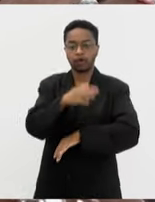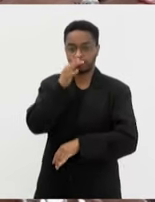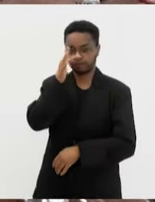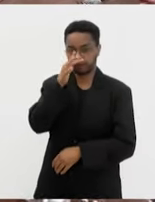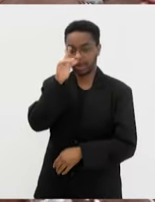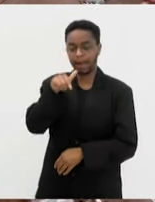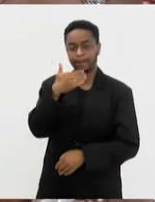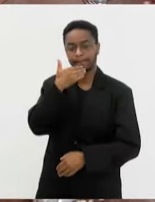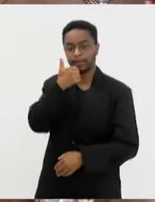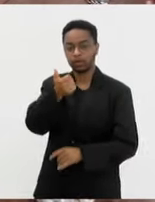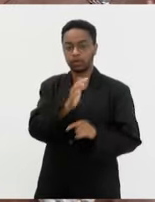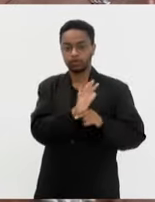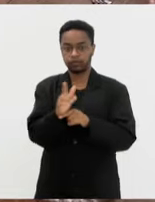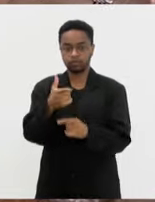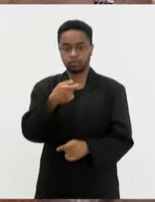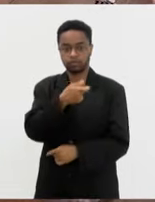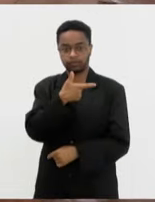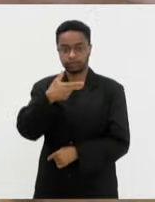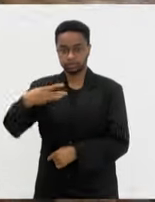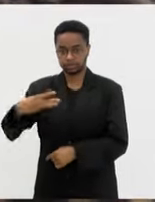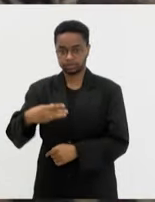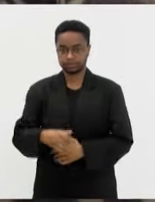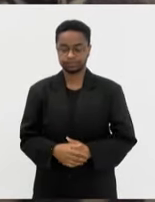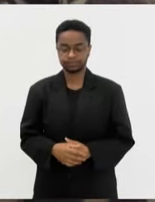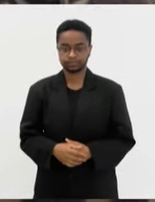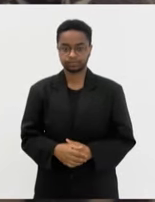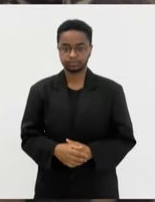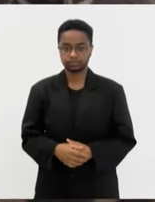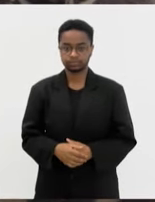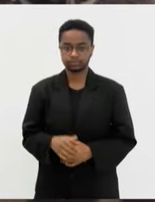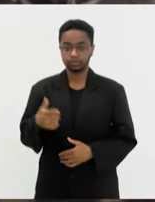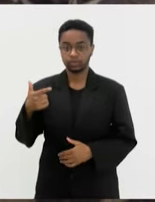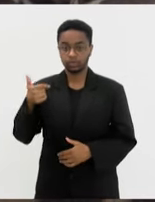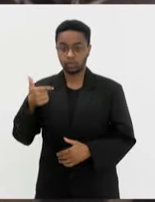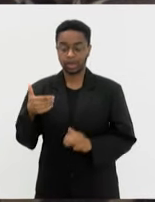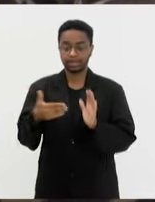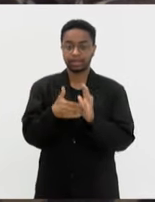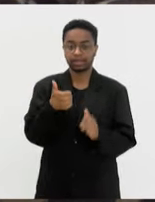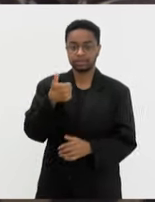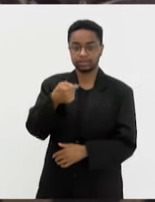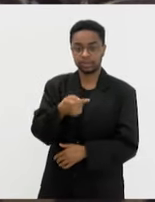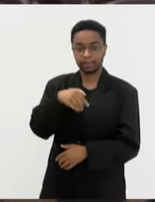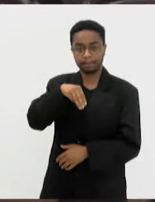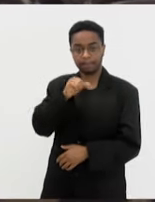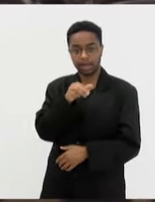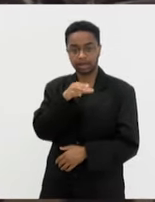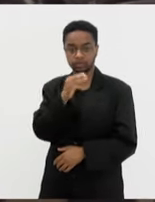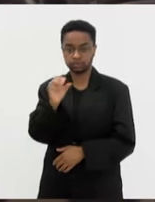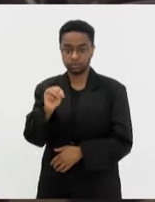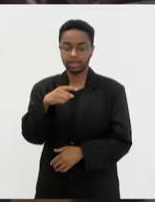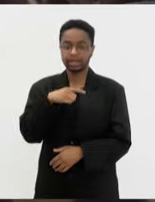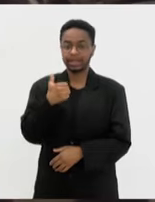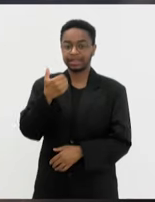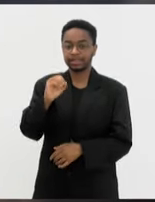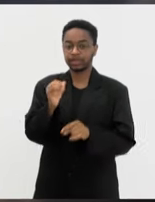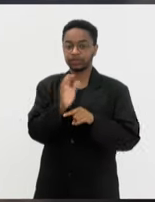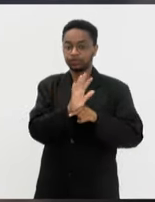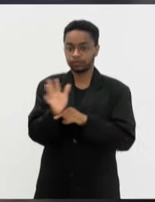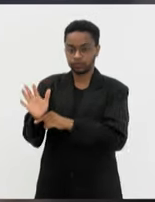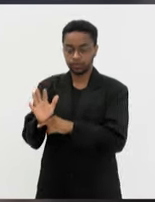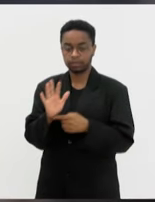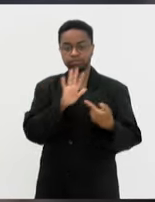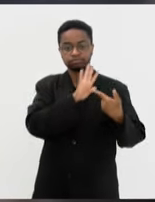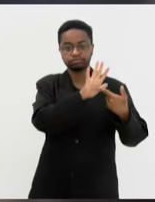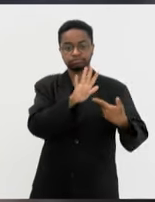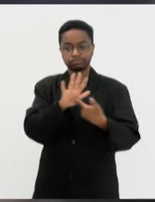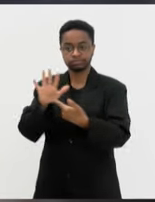considerado o melhor filme de 2023. De 12 a 17 de março, essa seleção de 10 filmes será